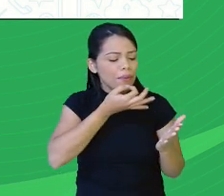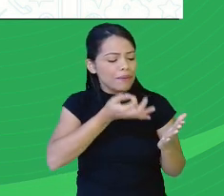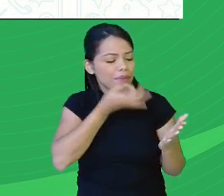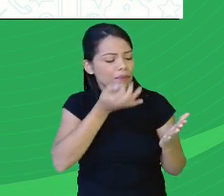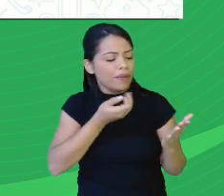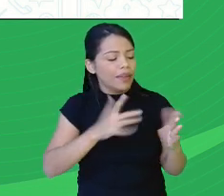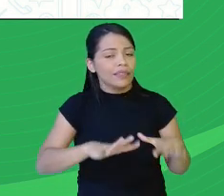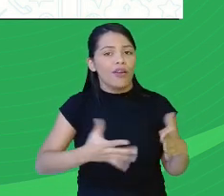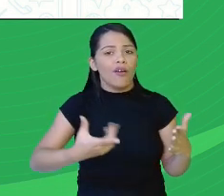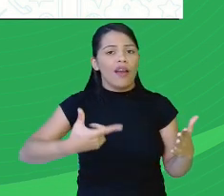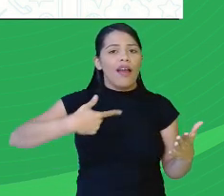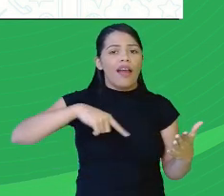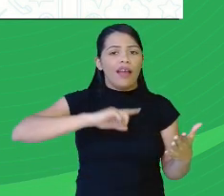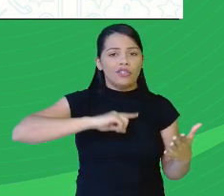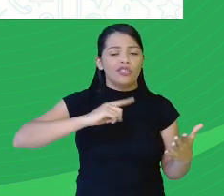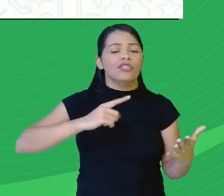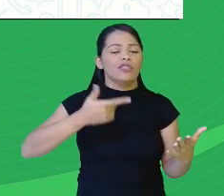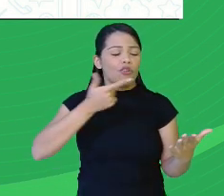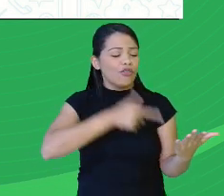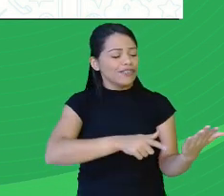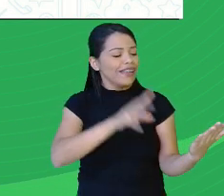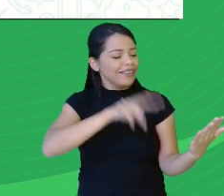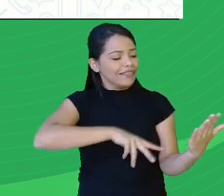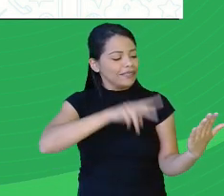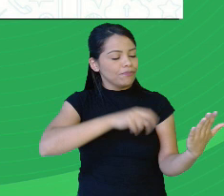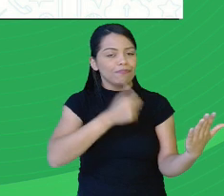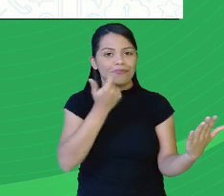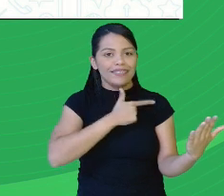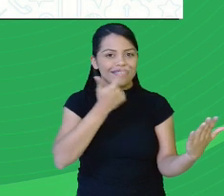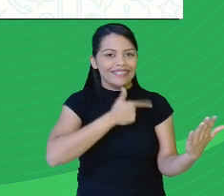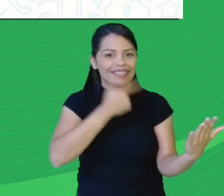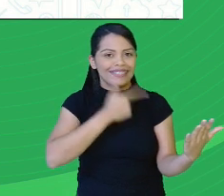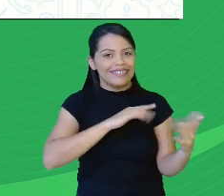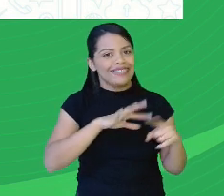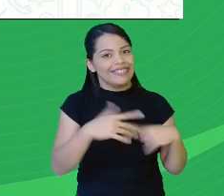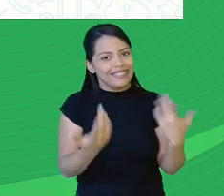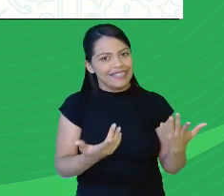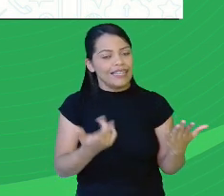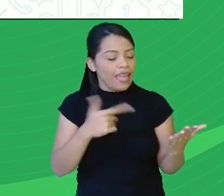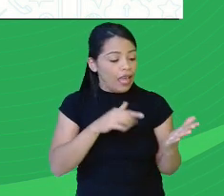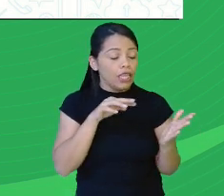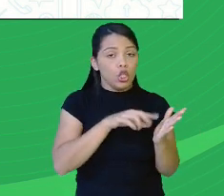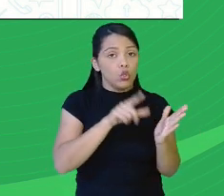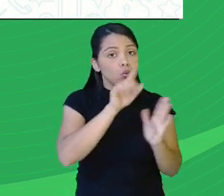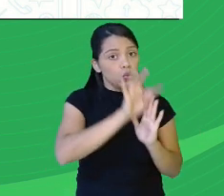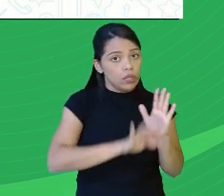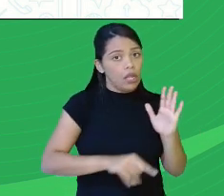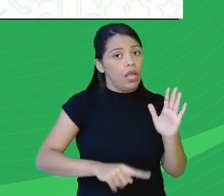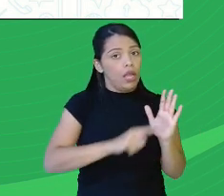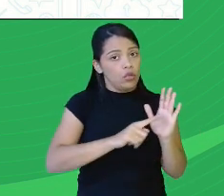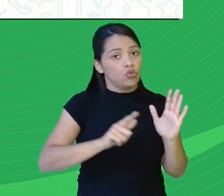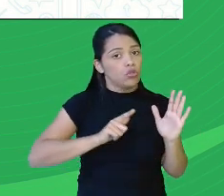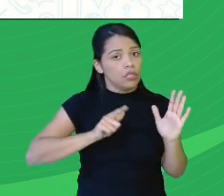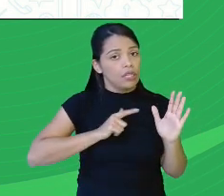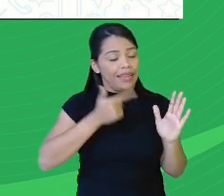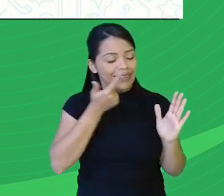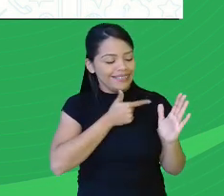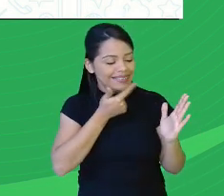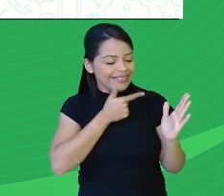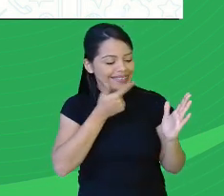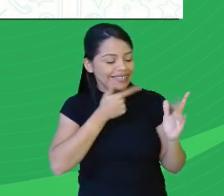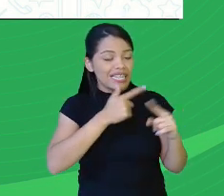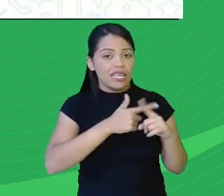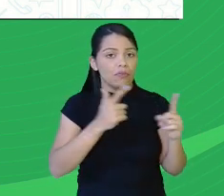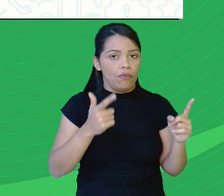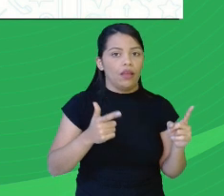que no momento que estávamos vivendo não foi tão engraçado assim. Então é uma crônica humorística, é aquela que